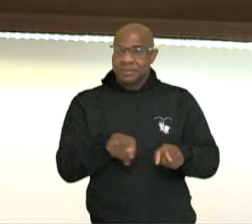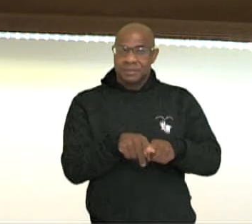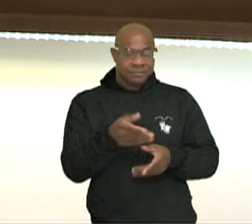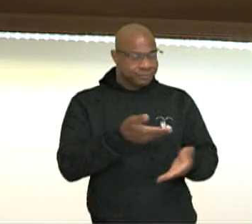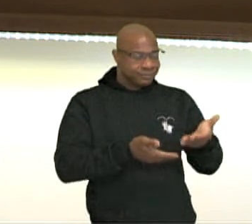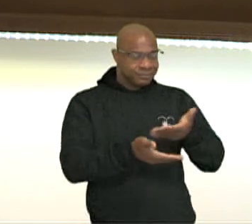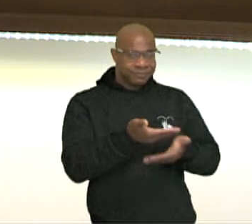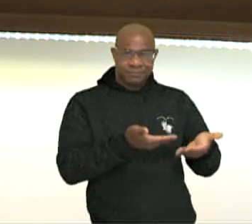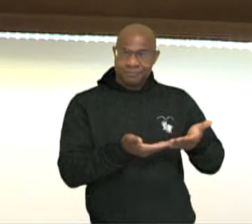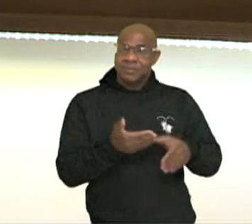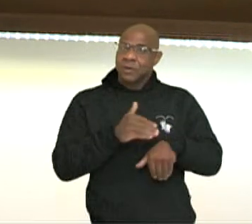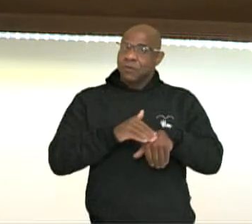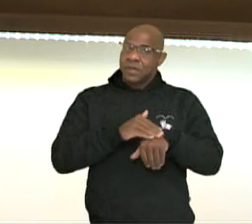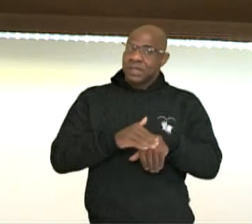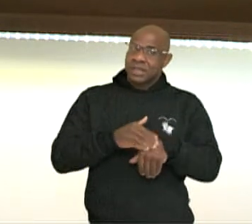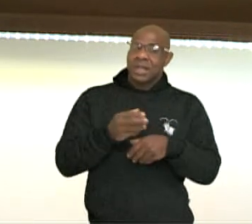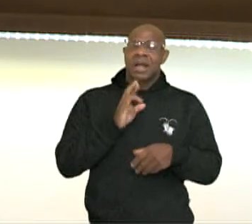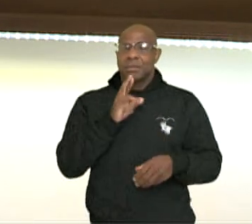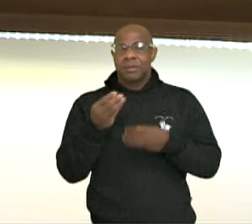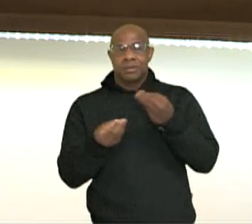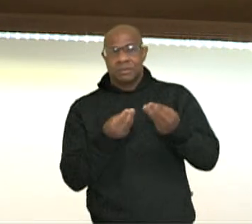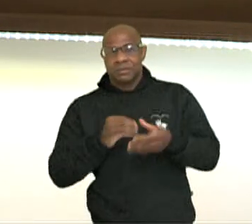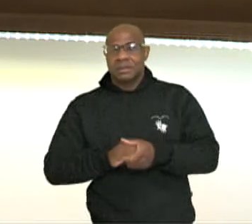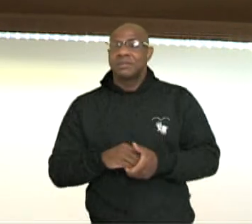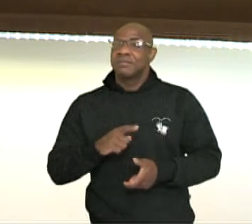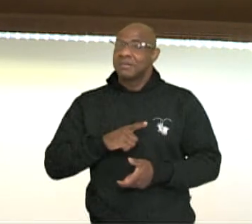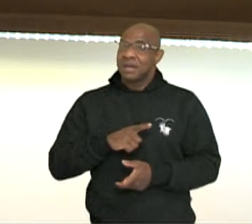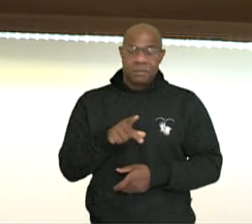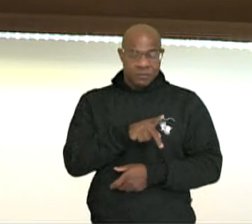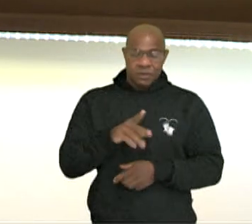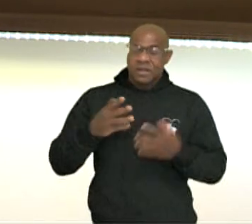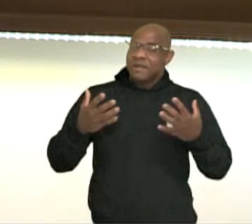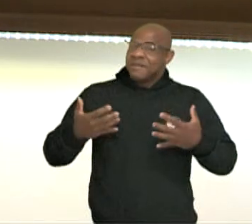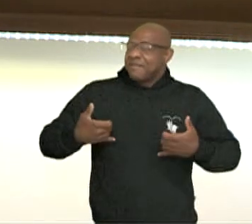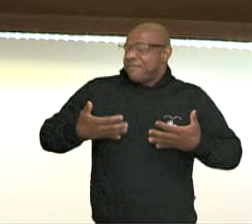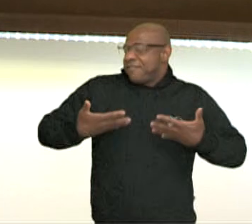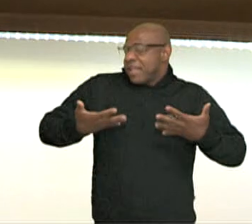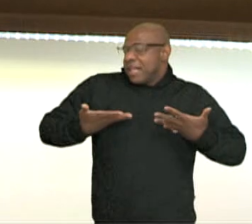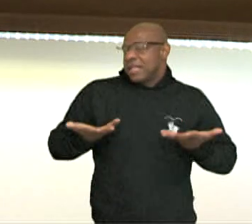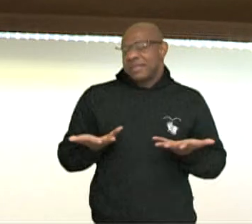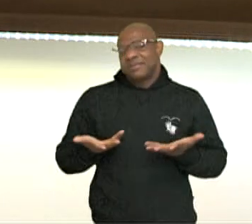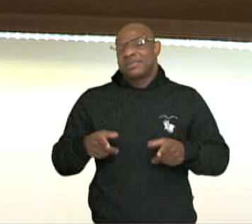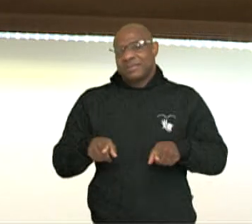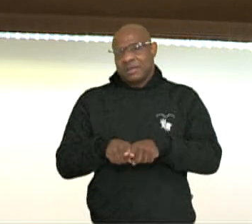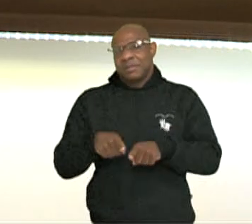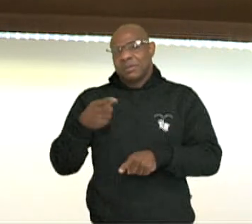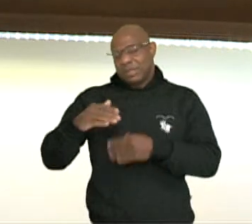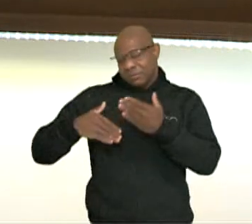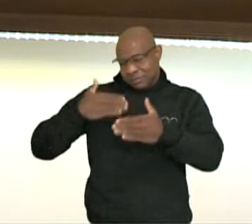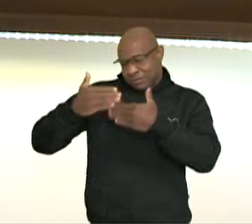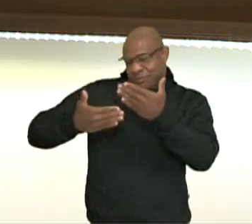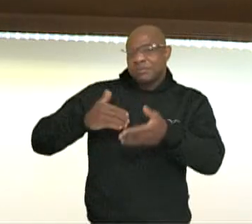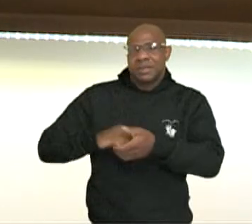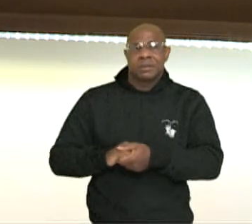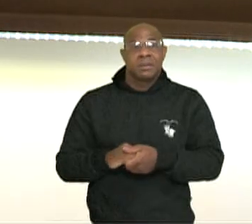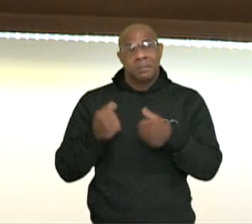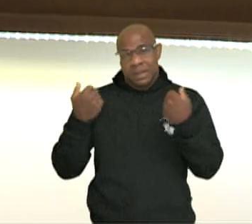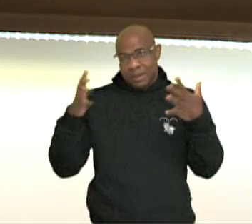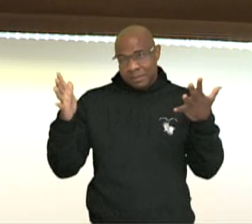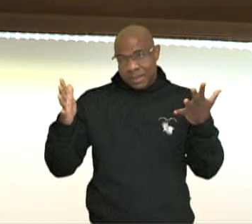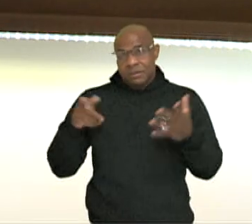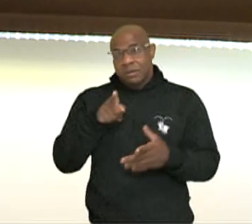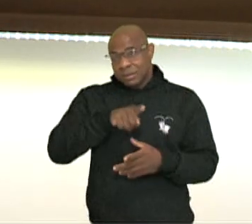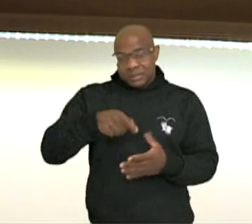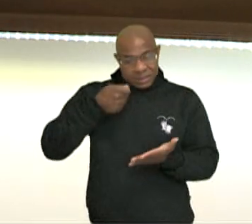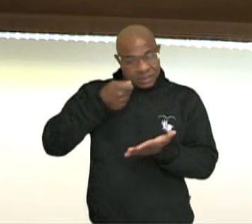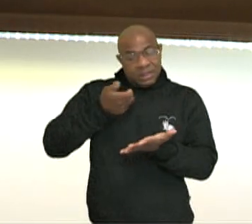ficarão felizes e orgulhosos pelo teu desempenho e muito empenho. Parabéns por tanta dedicação. O que nós